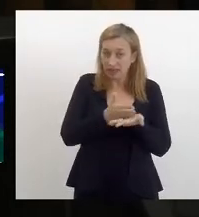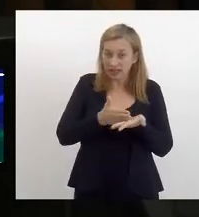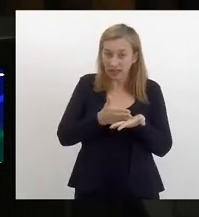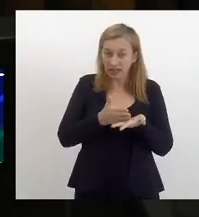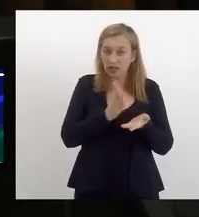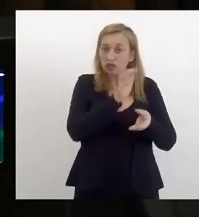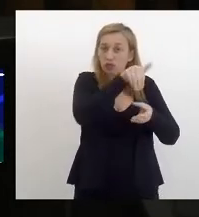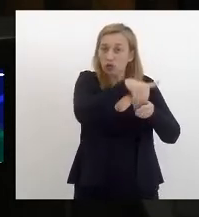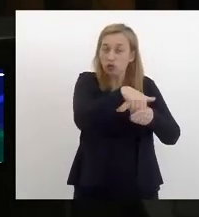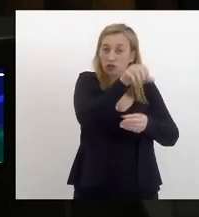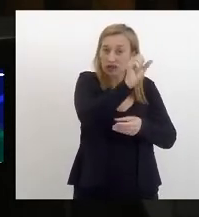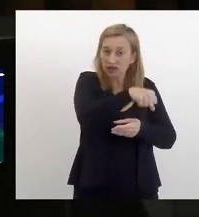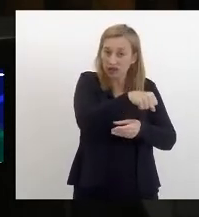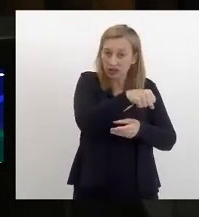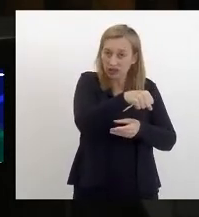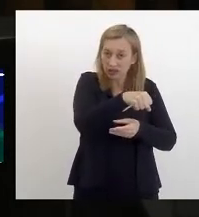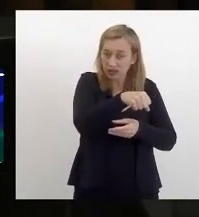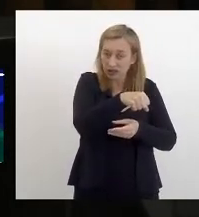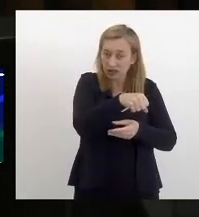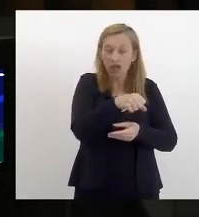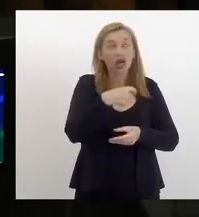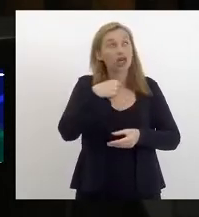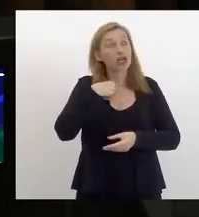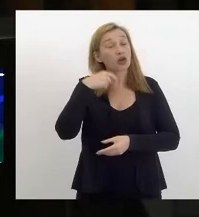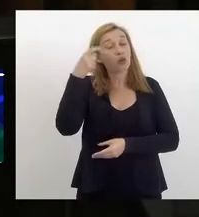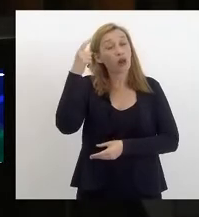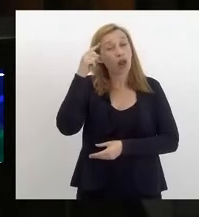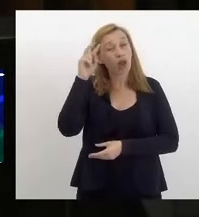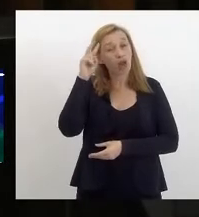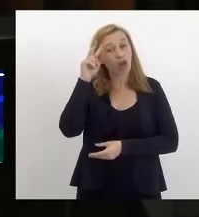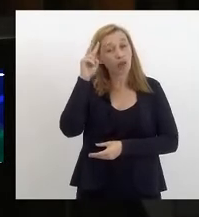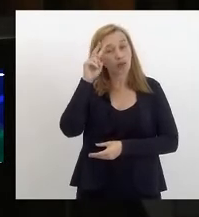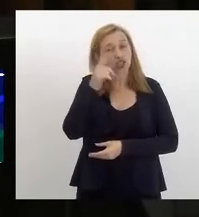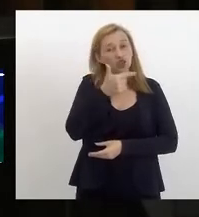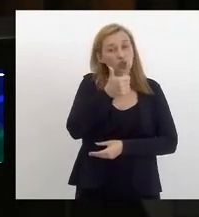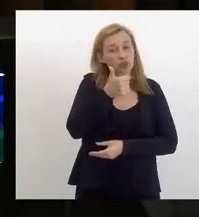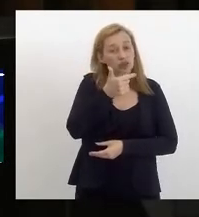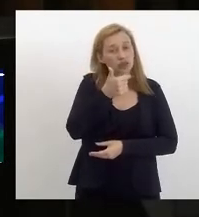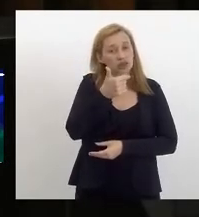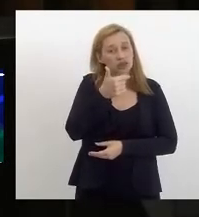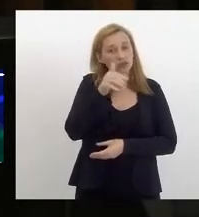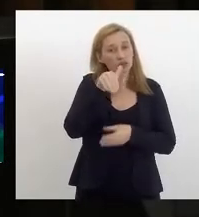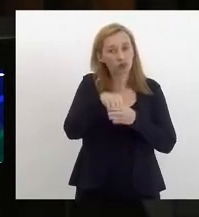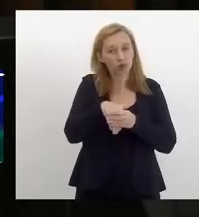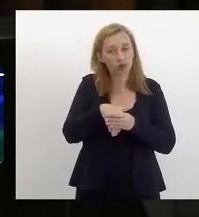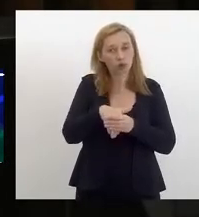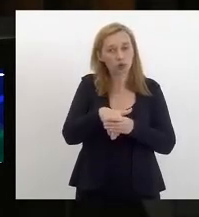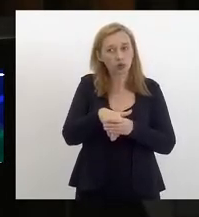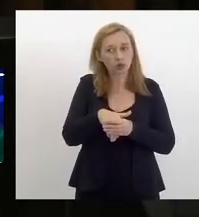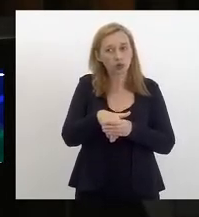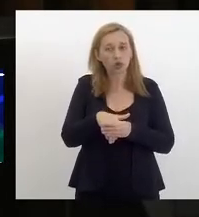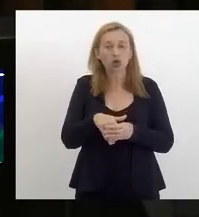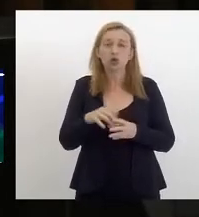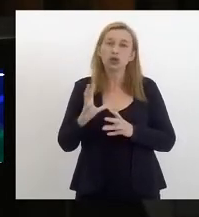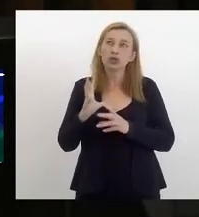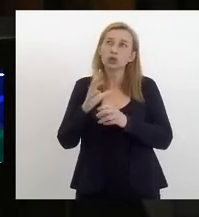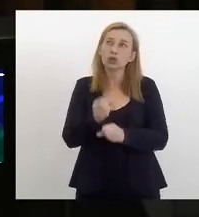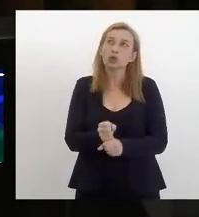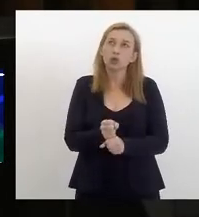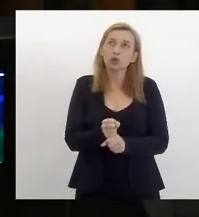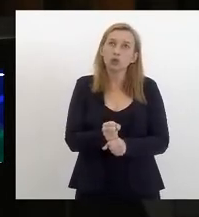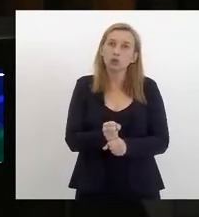sim Eu salvei ou de memória 12 votos e o que somou